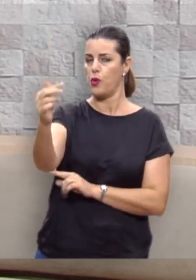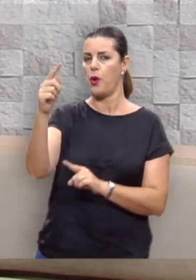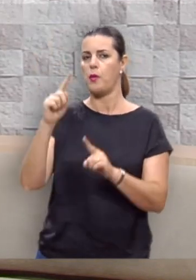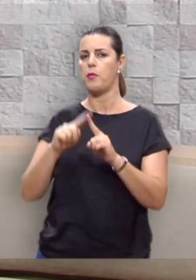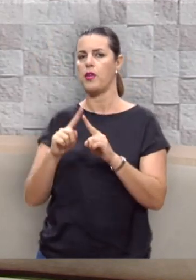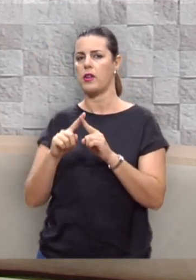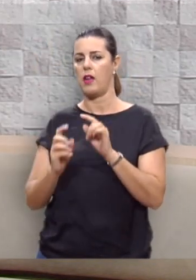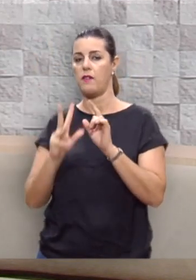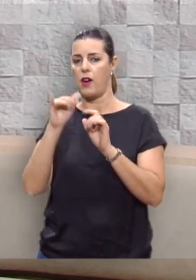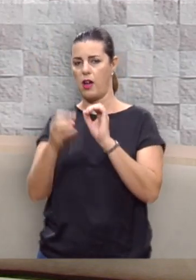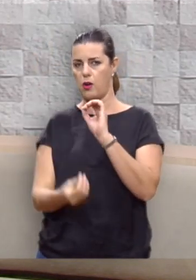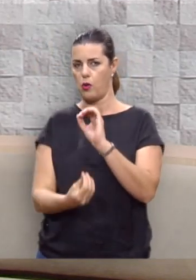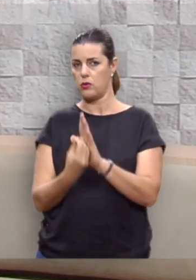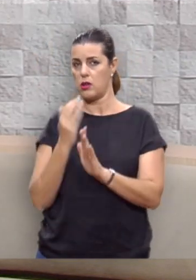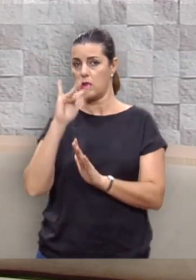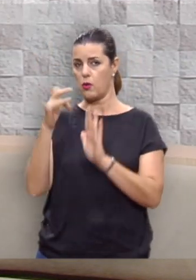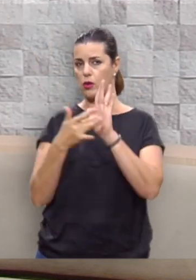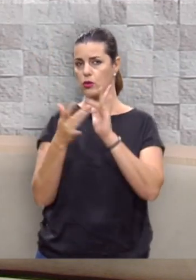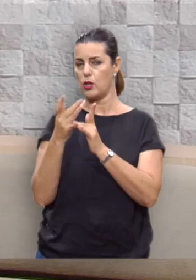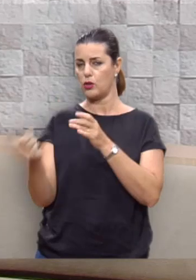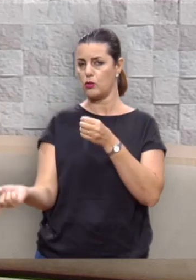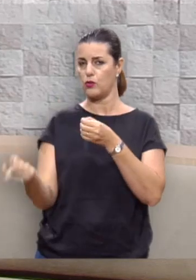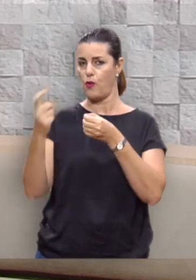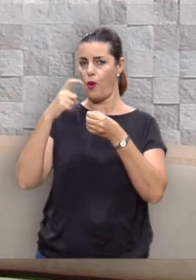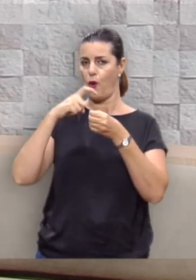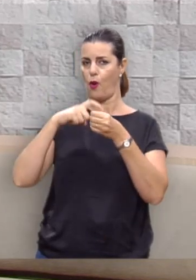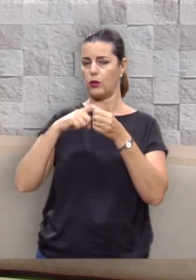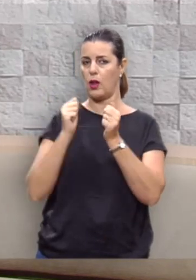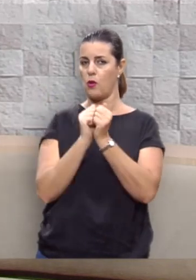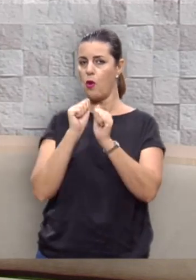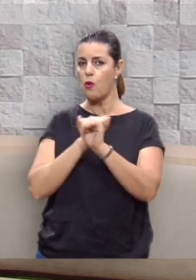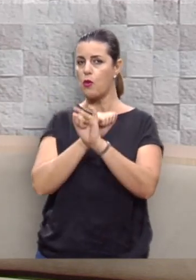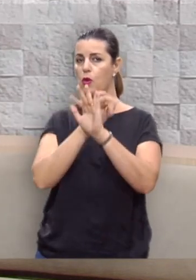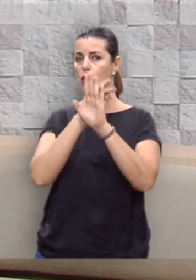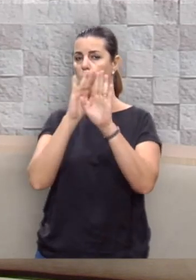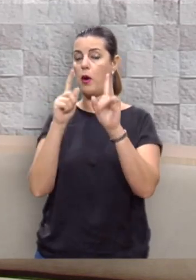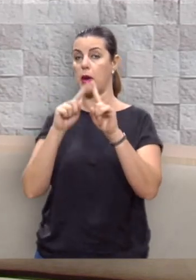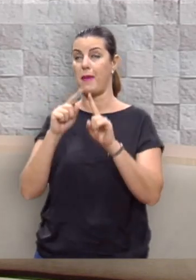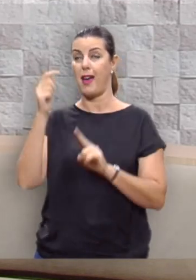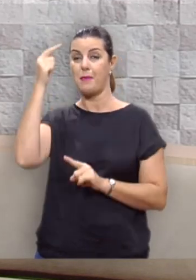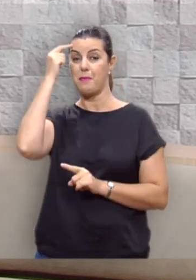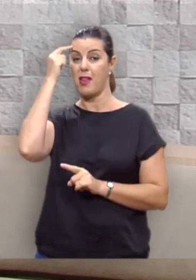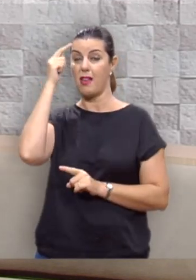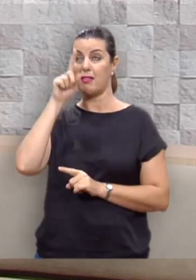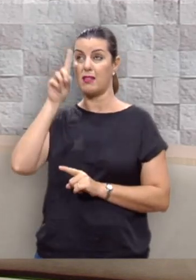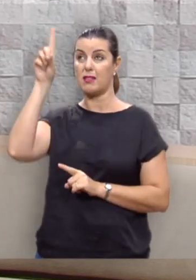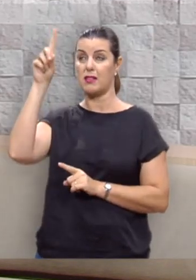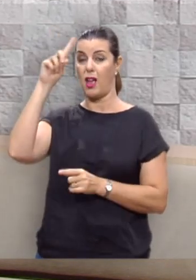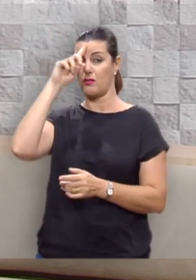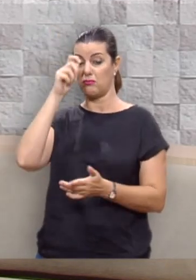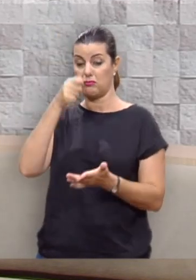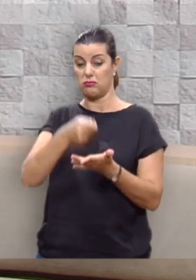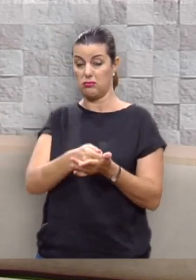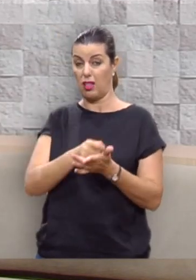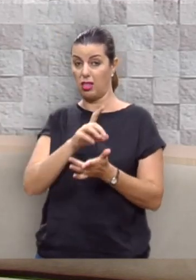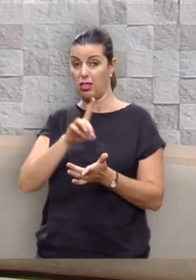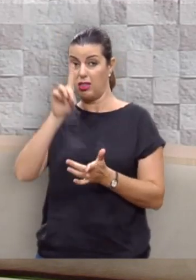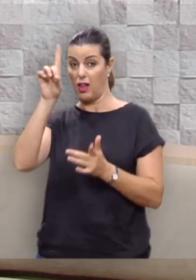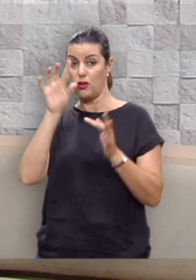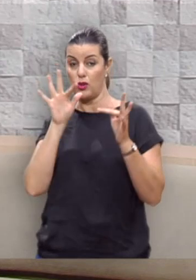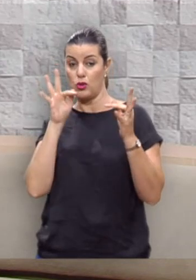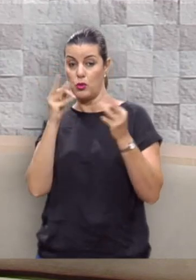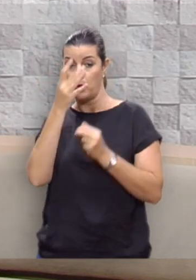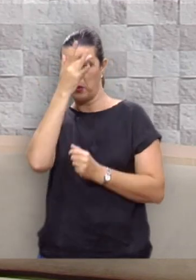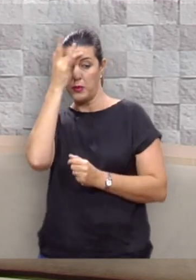porque dar-se-á quando Cristo voltar em glória, mas na mente de Deus e nos decretos de Deus,